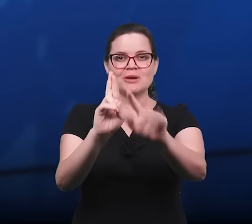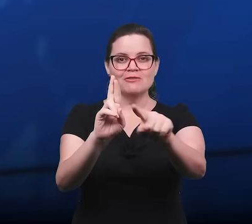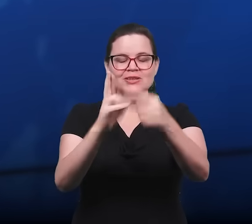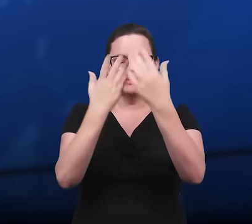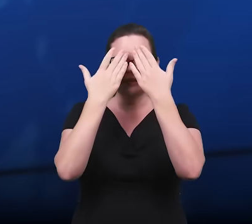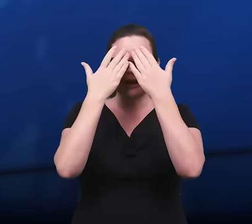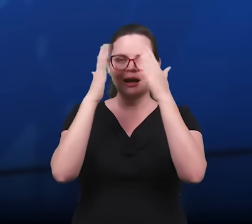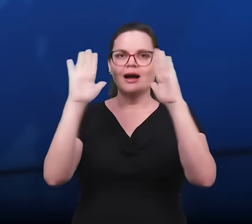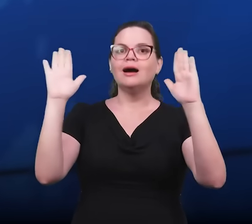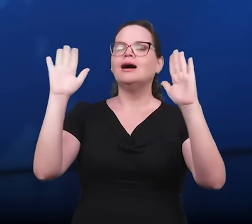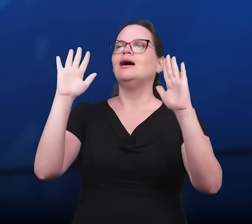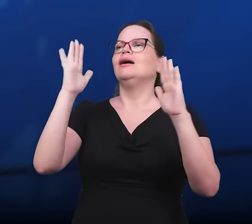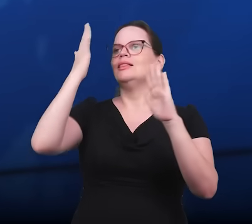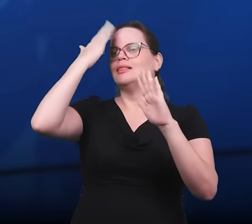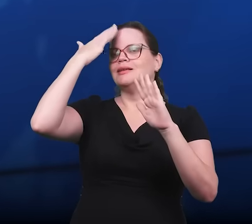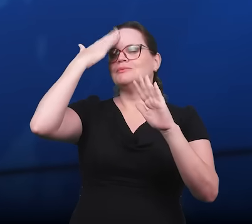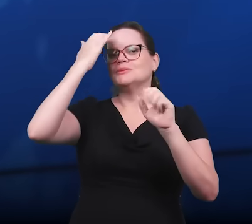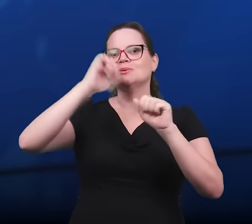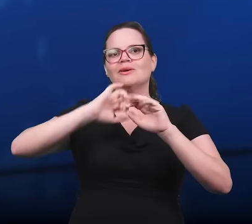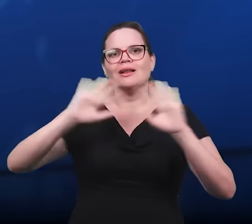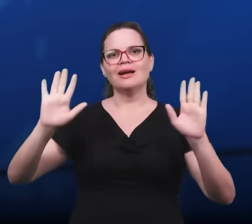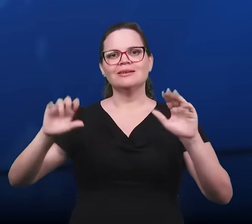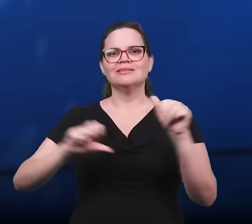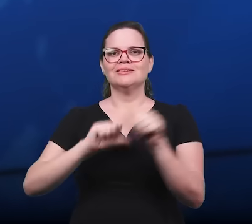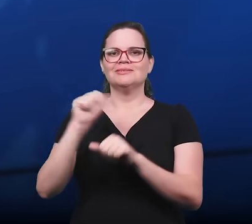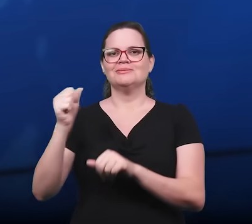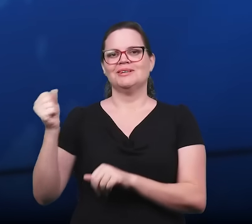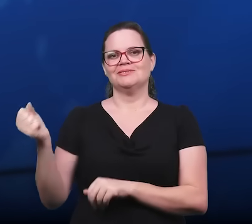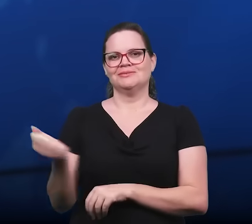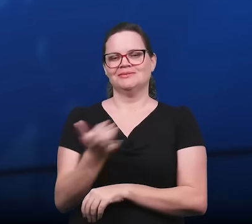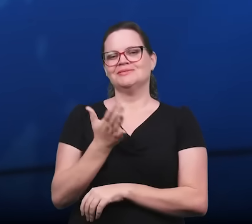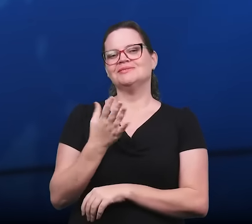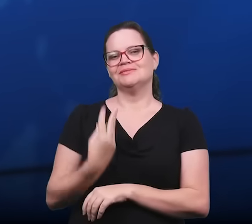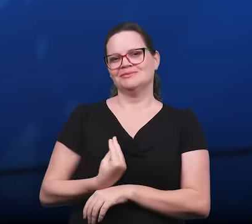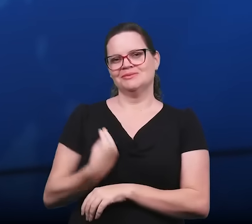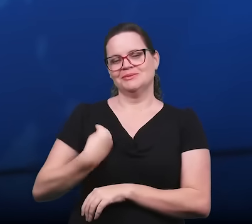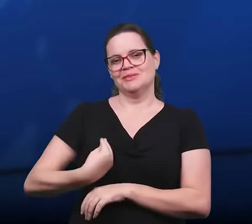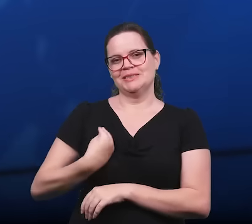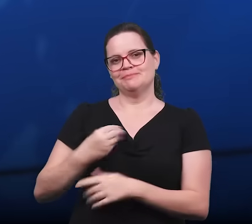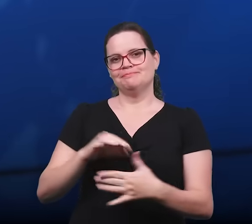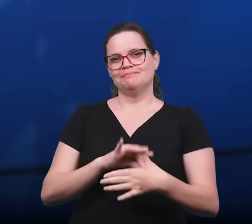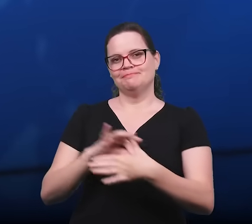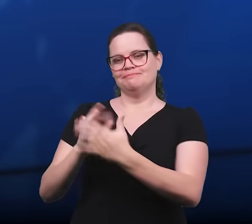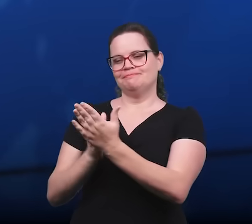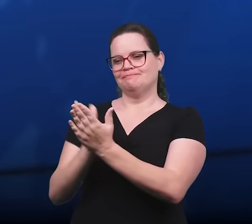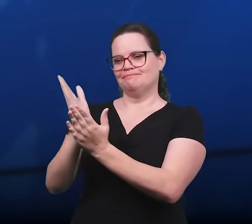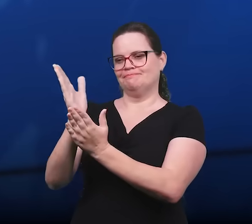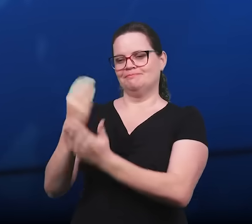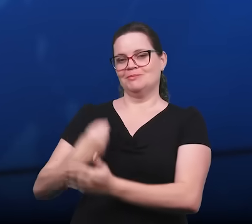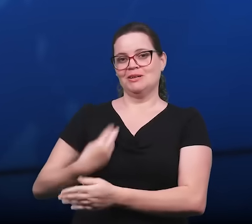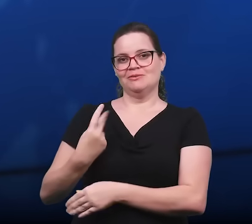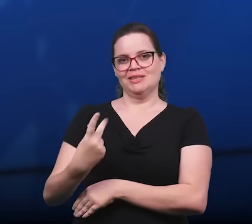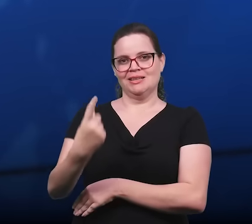olhos, para te dar uma nova vida e para te guiar neste caminho de vida